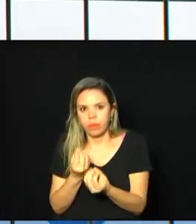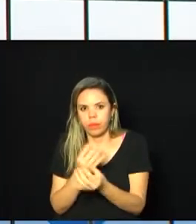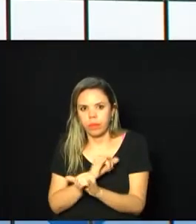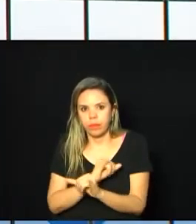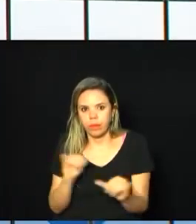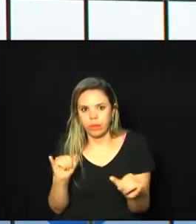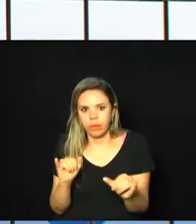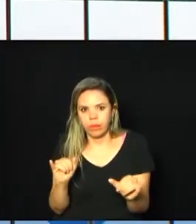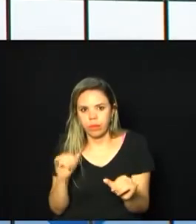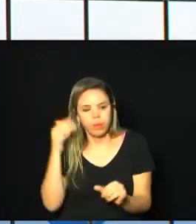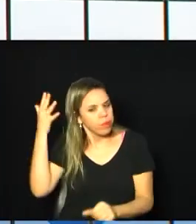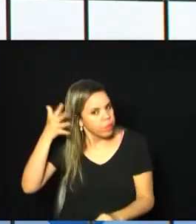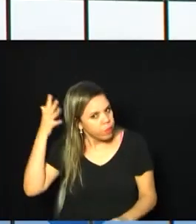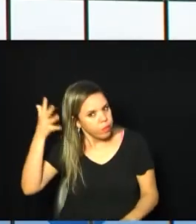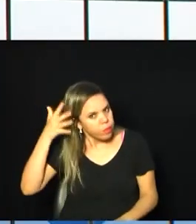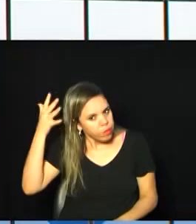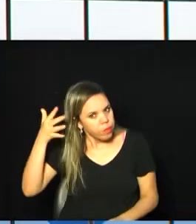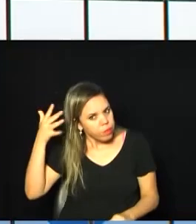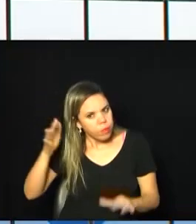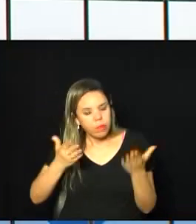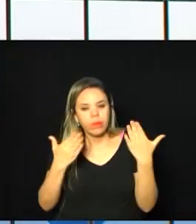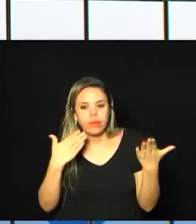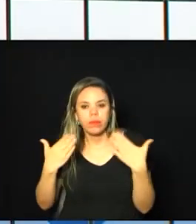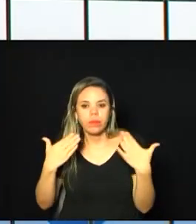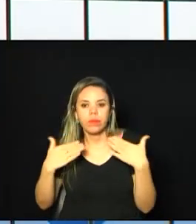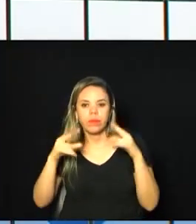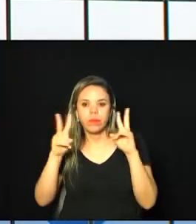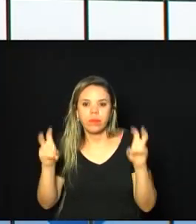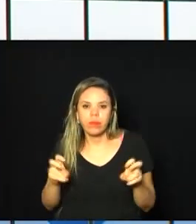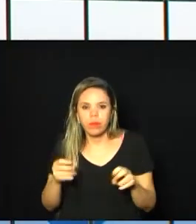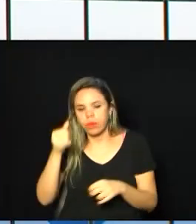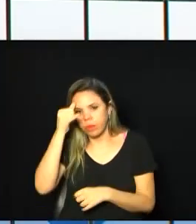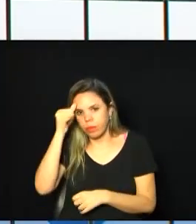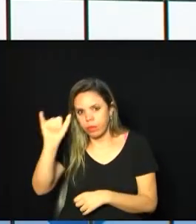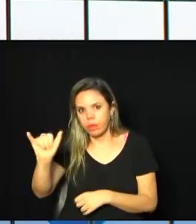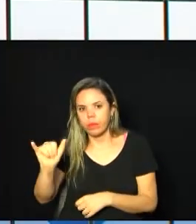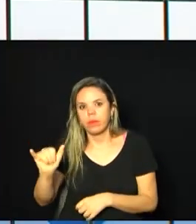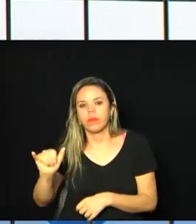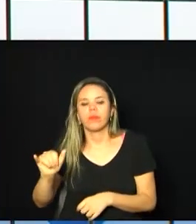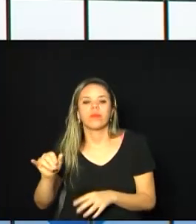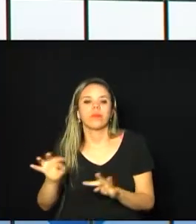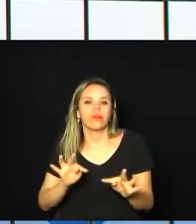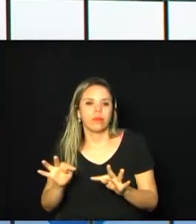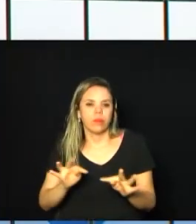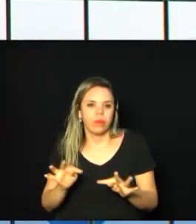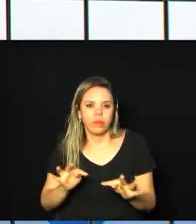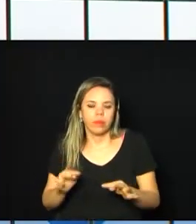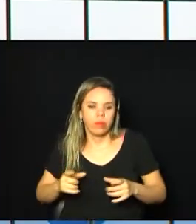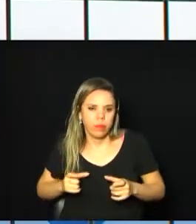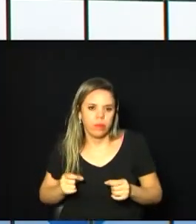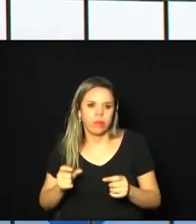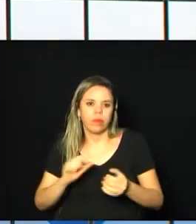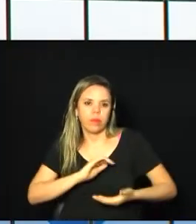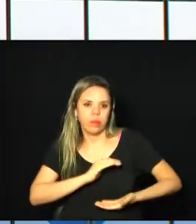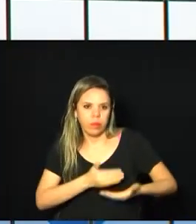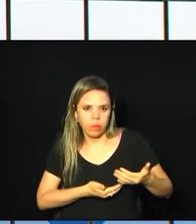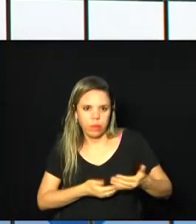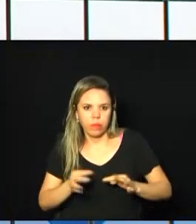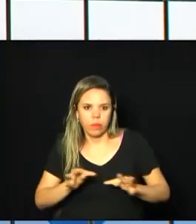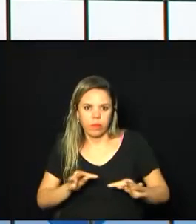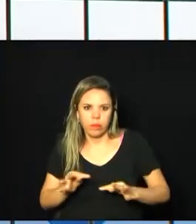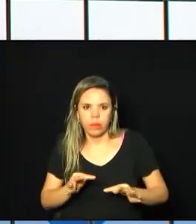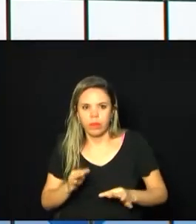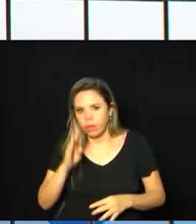informação, palestra e outros debates a respeito da prevenção e do tratamento do câncer de mama, mas no tratamento a